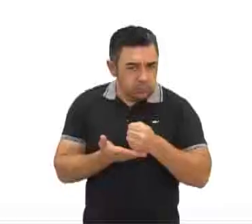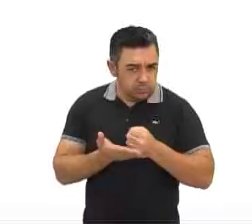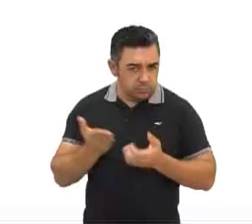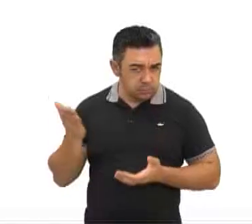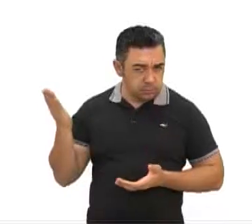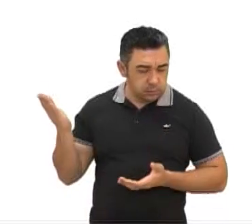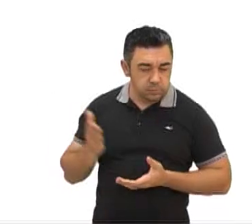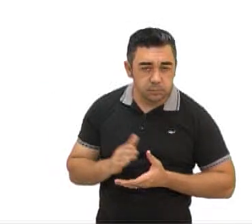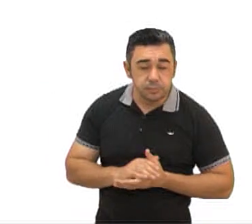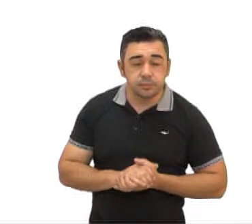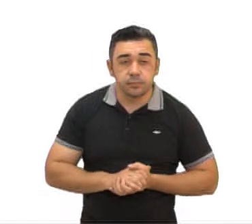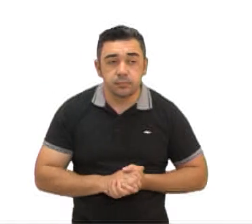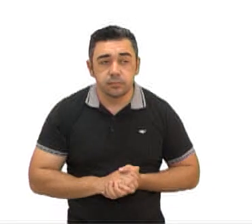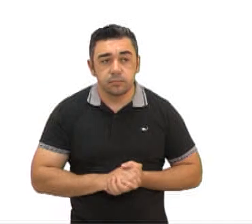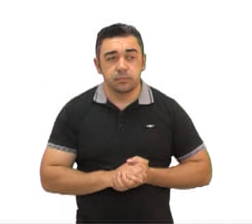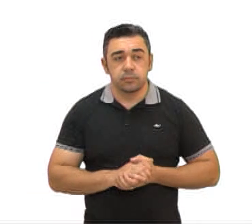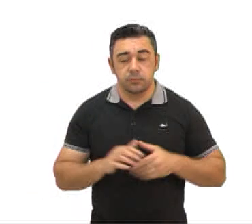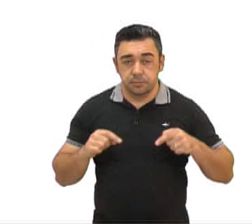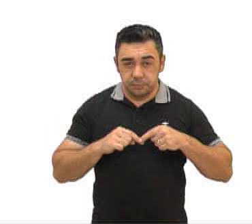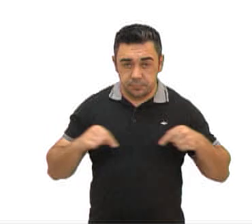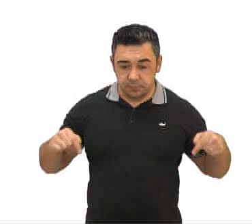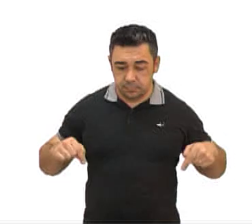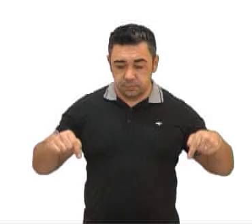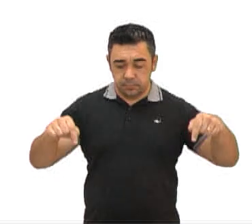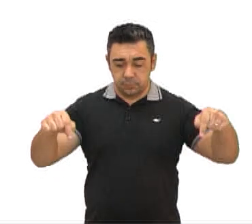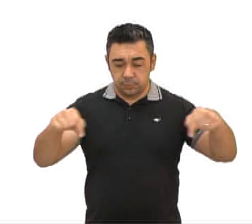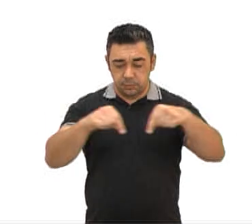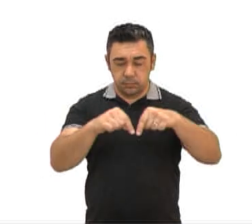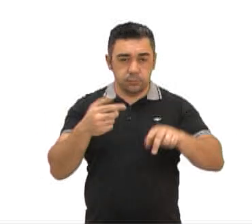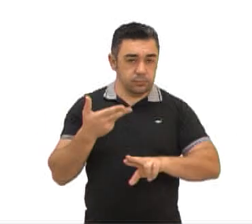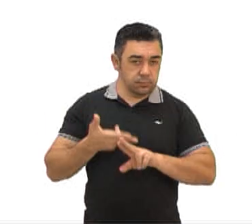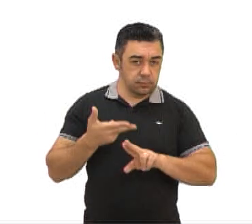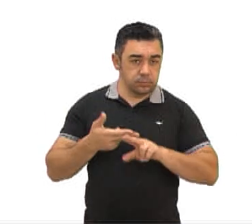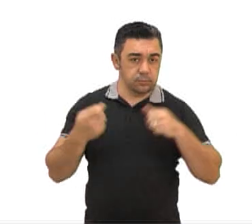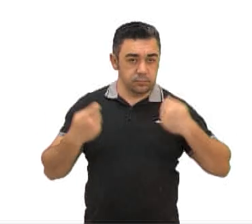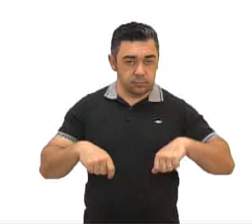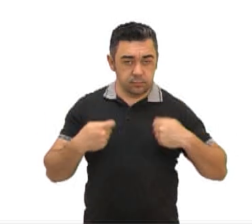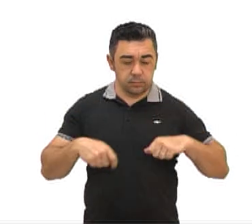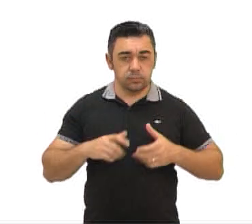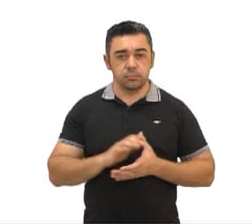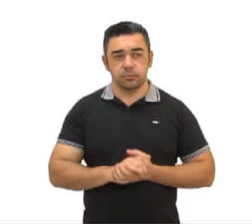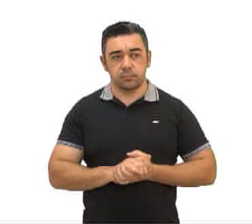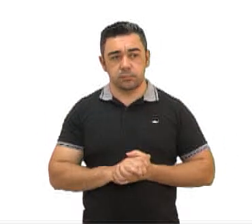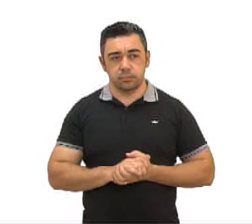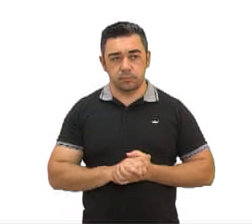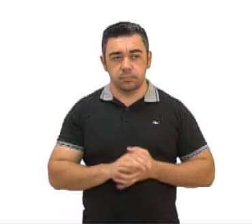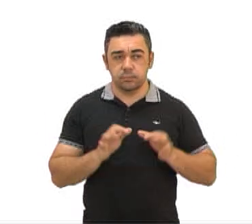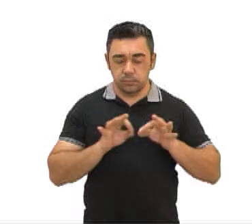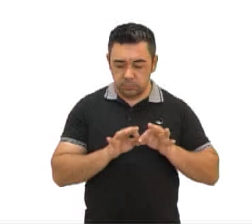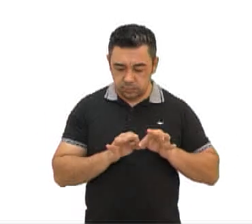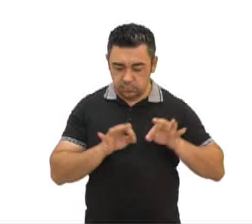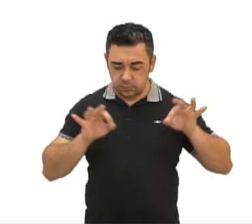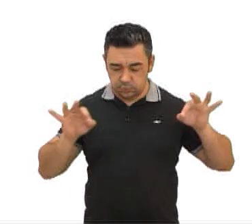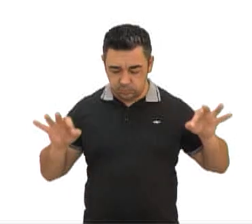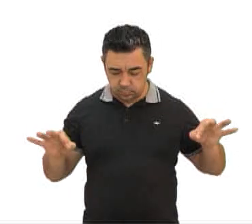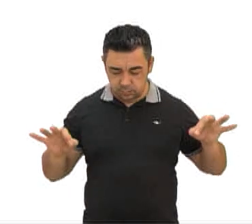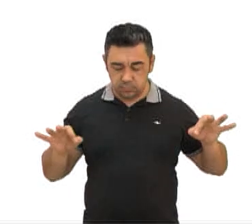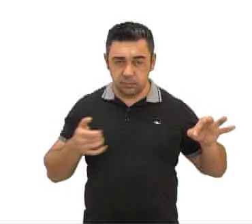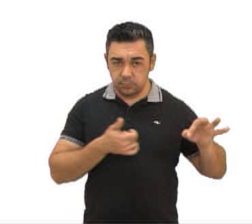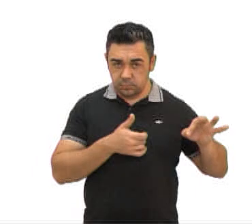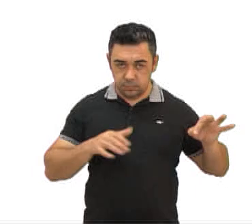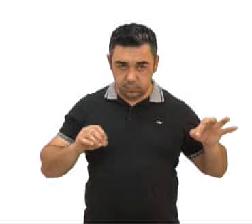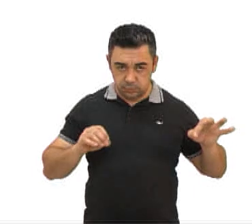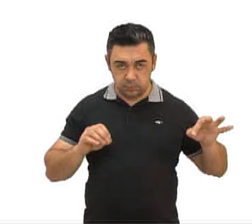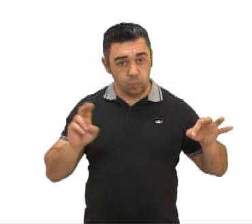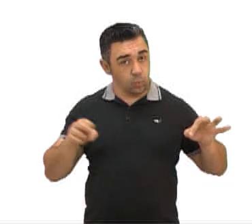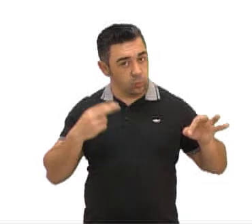esporte. Então, as piscinas usadas para a prática do polo aquático devem ter uma largura de 10 ou 20